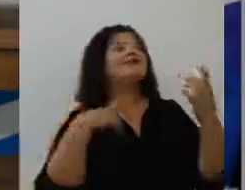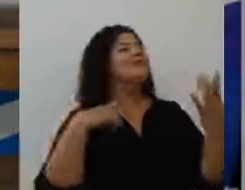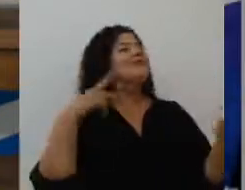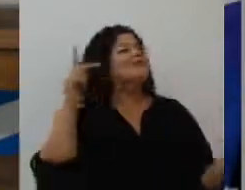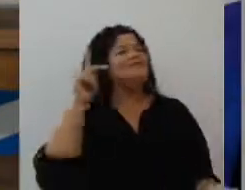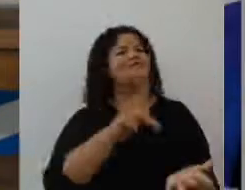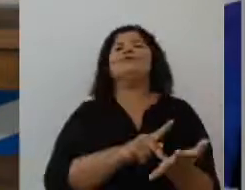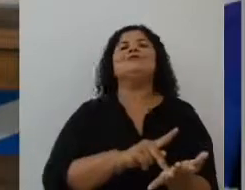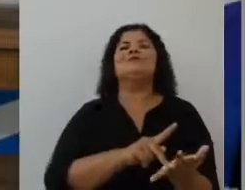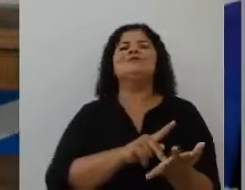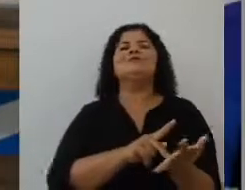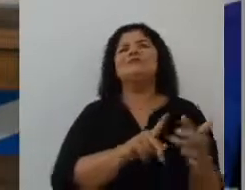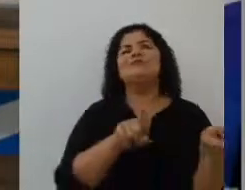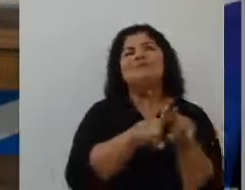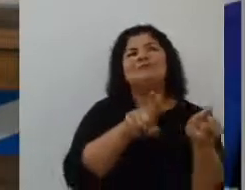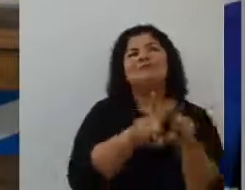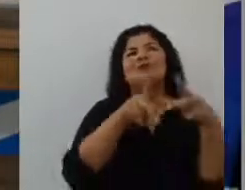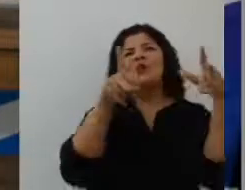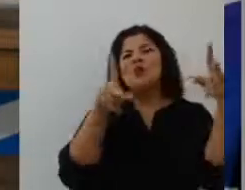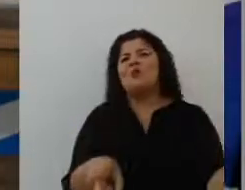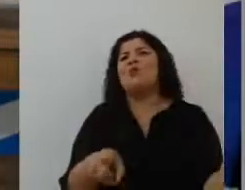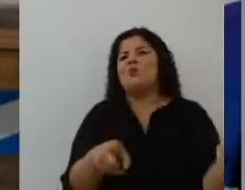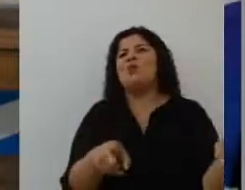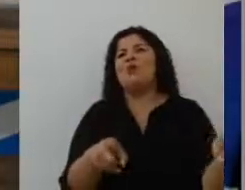cenário mórbido, por sua vez,